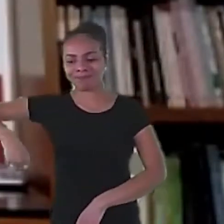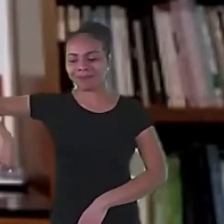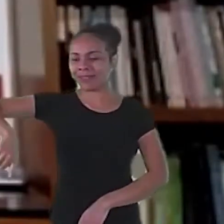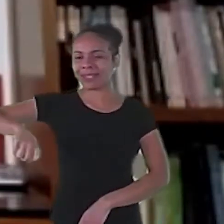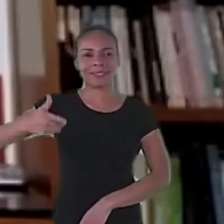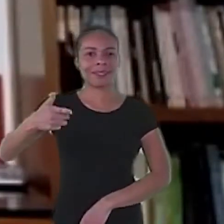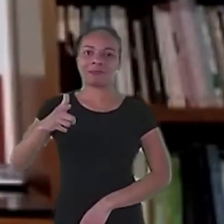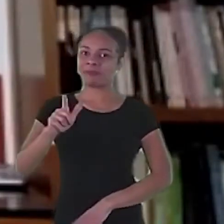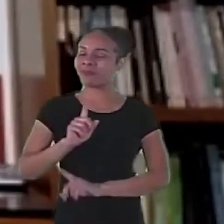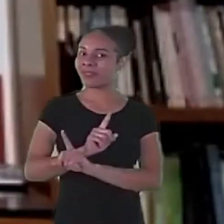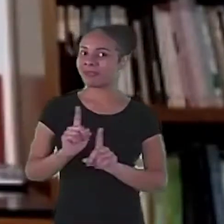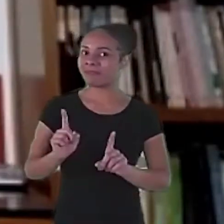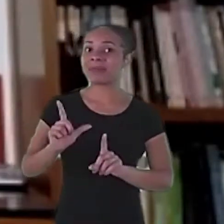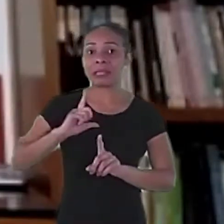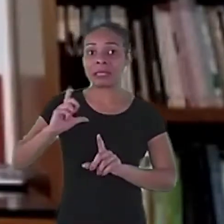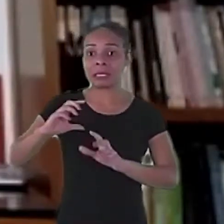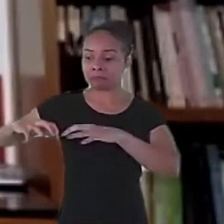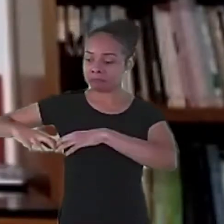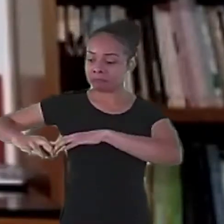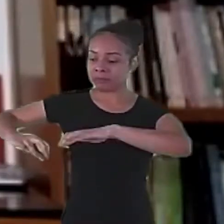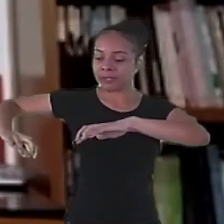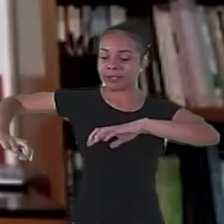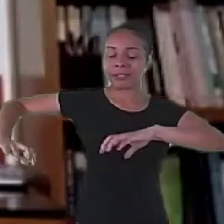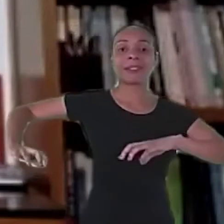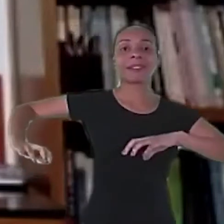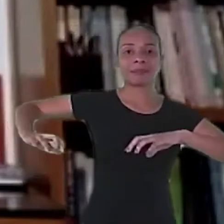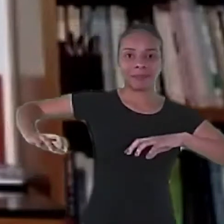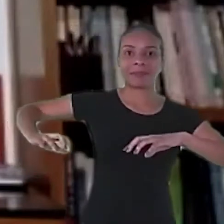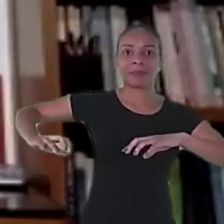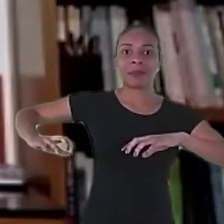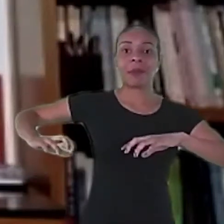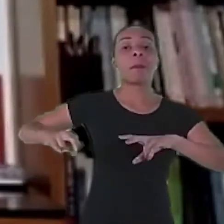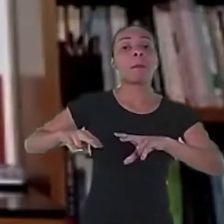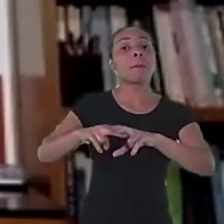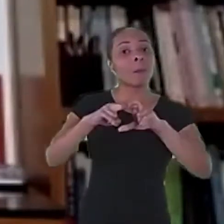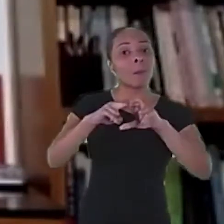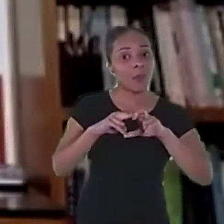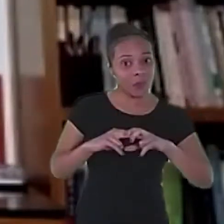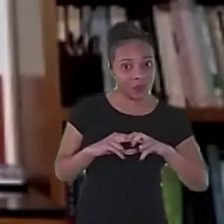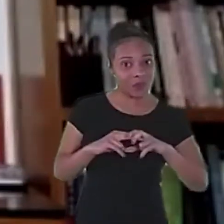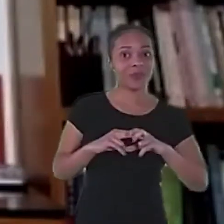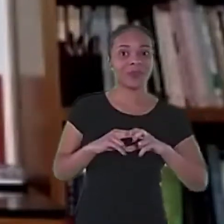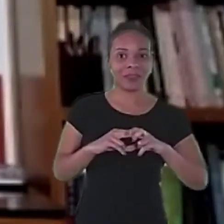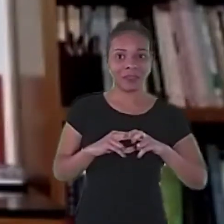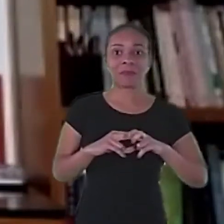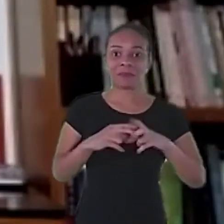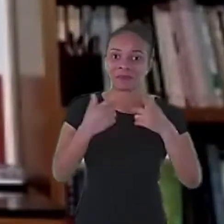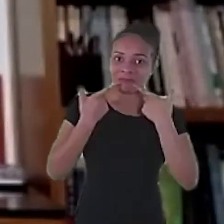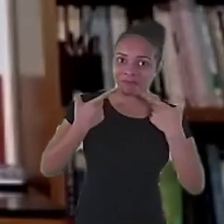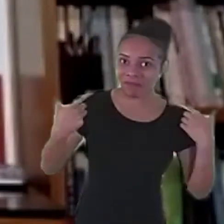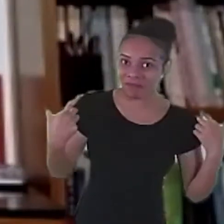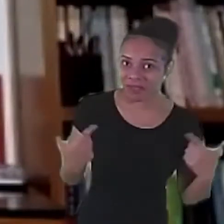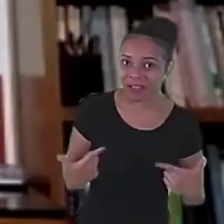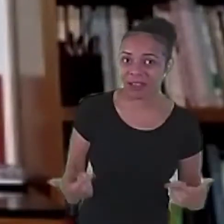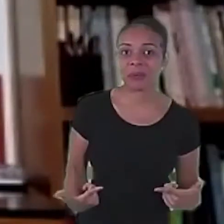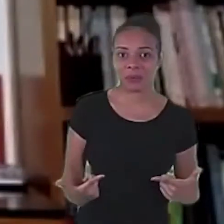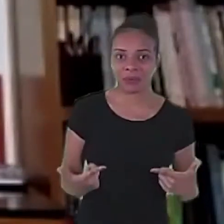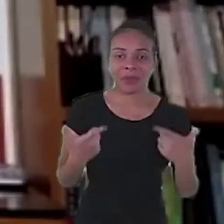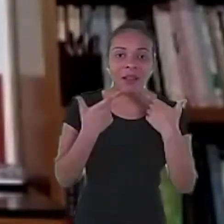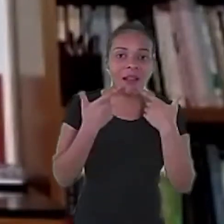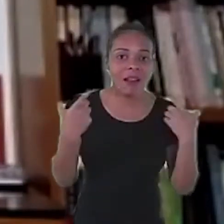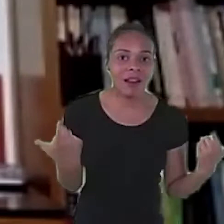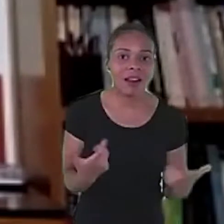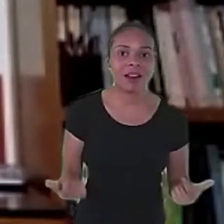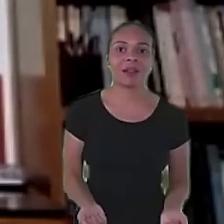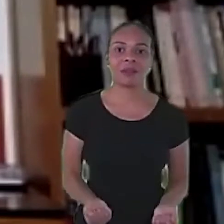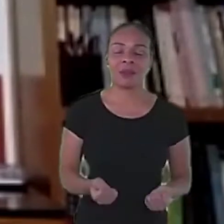ruptura é devida exatamente à linguagem nossa que subverte o reino